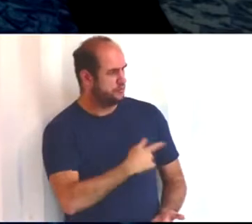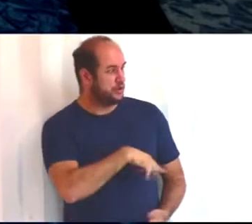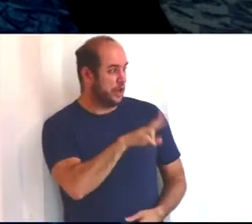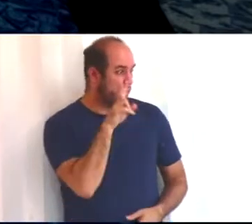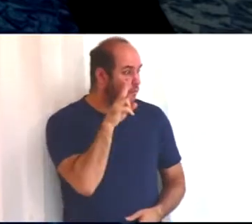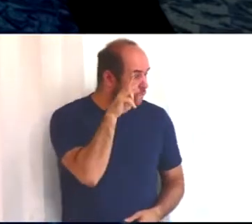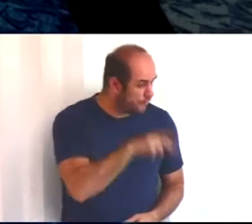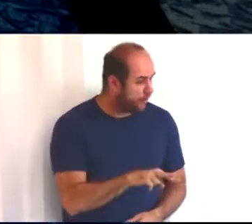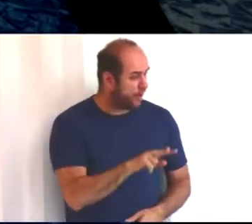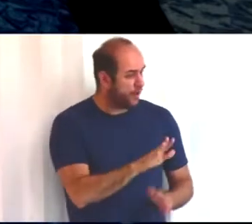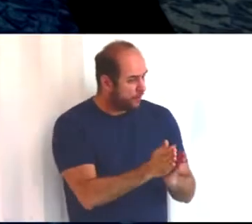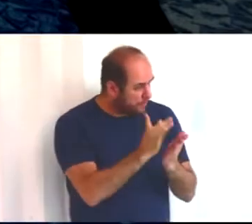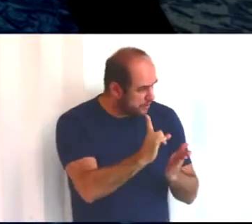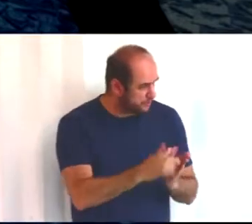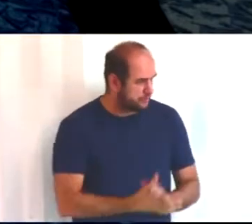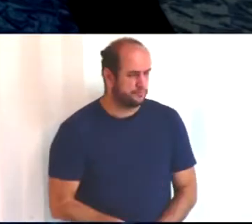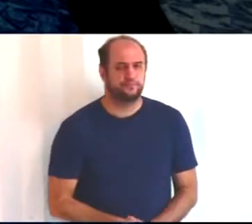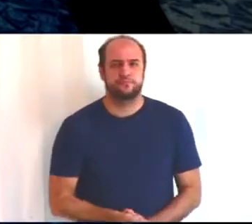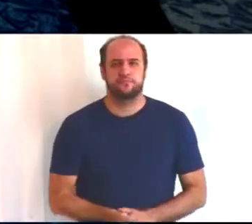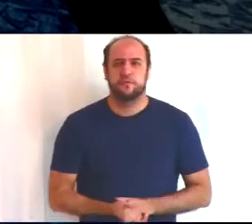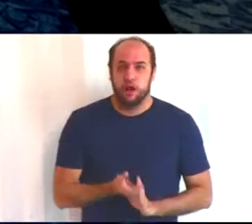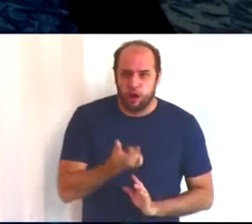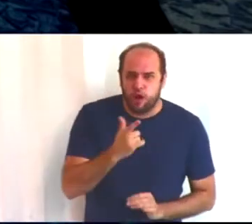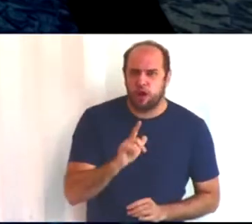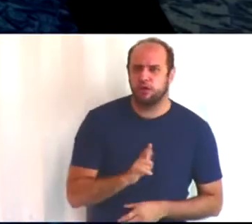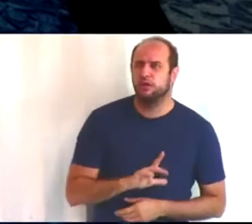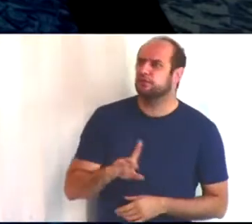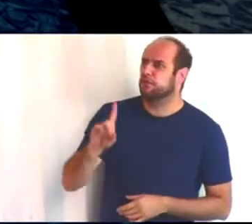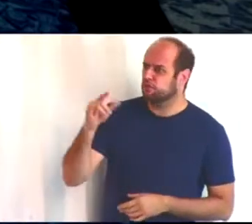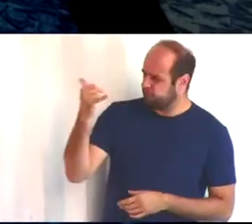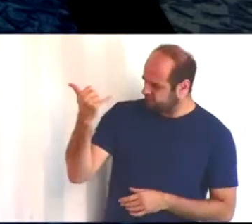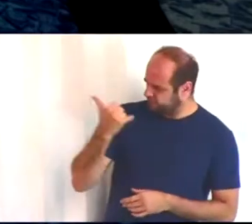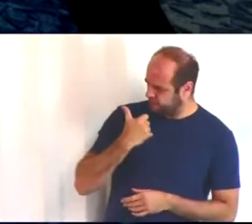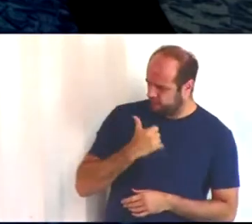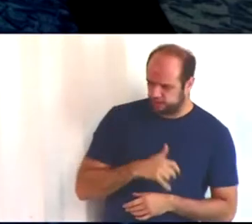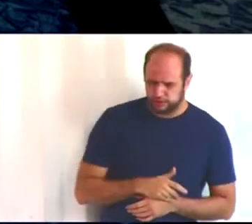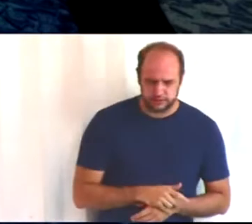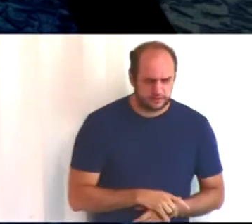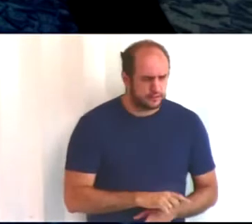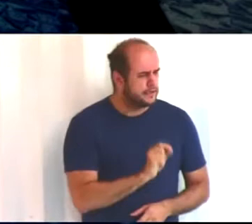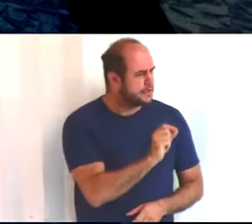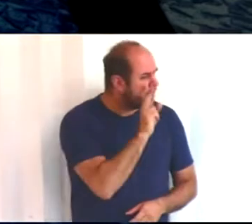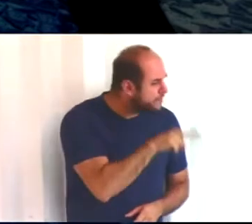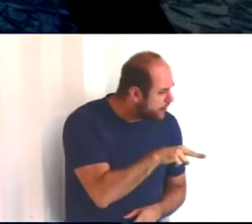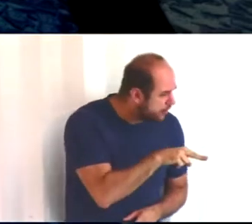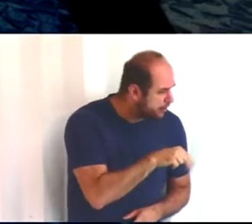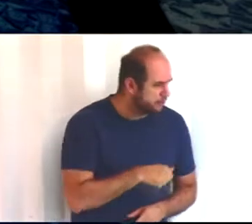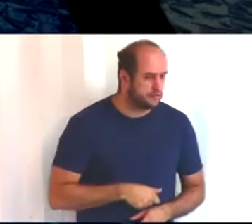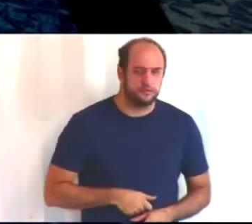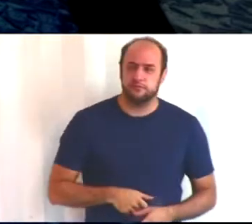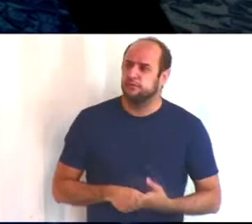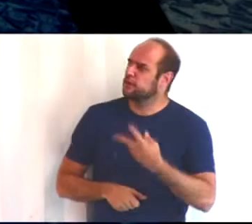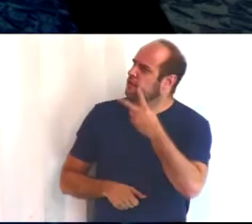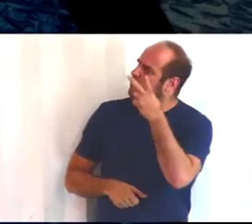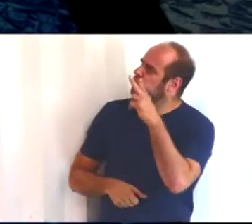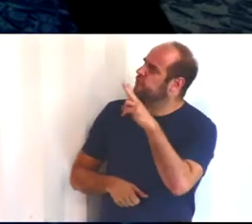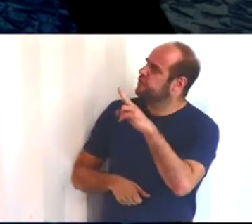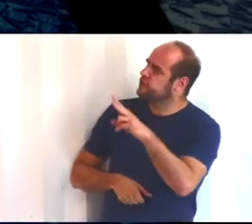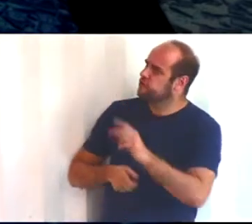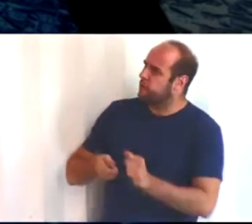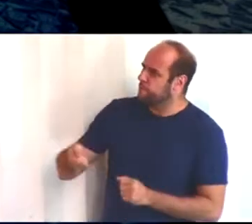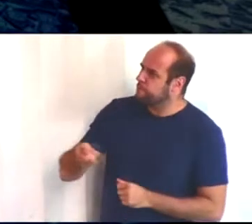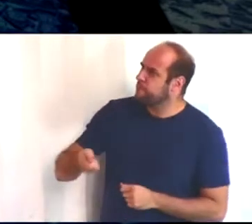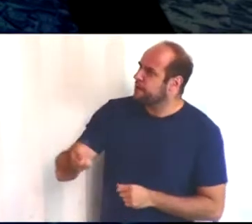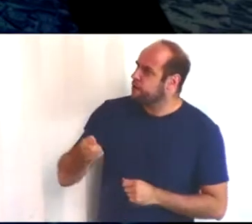cumprir. Outra vez me veio a palavra do Senhor dizendo: que vês? Eu respondi: vejo uma panela de